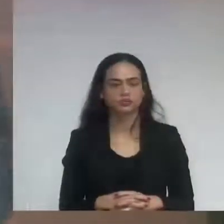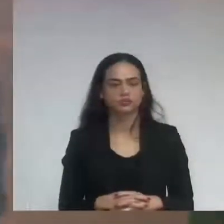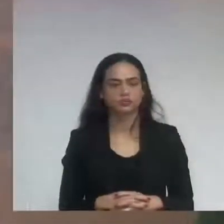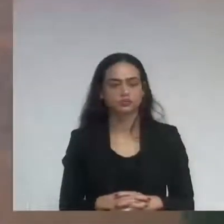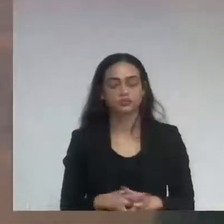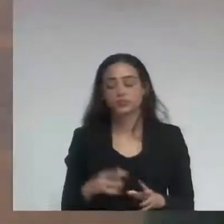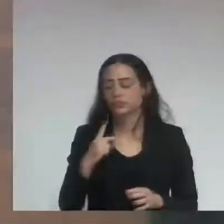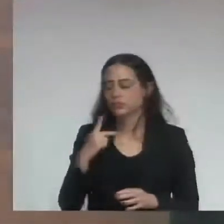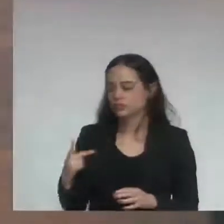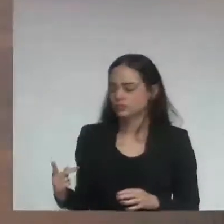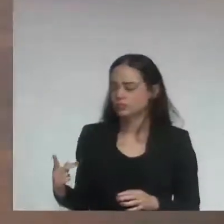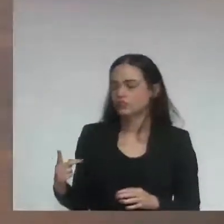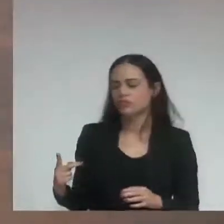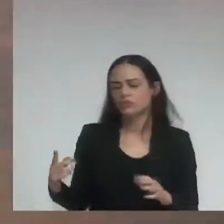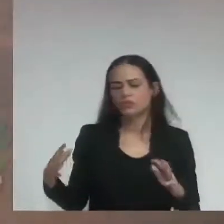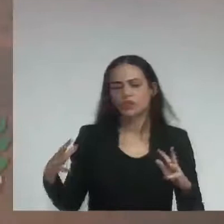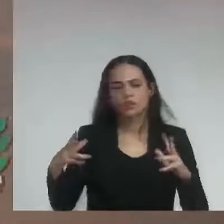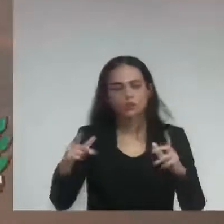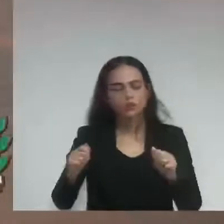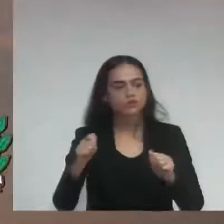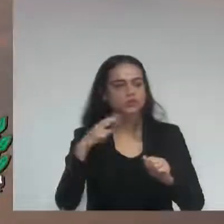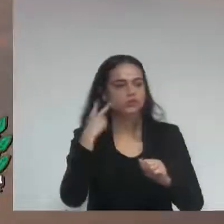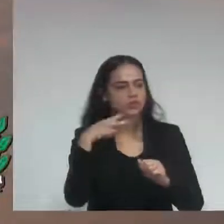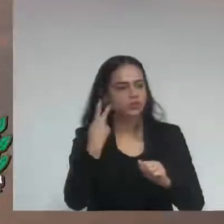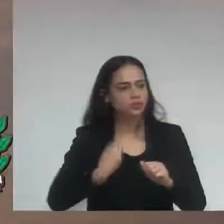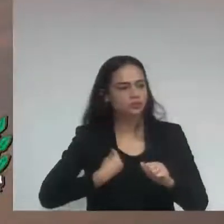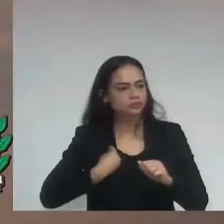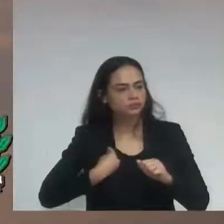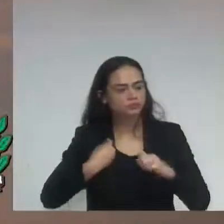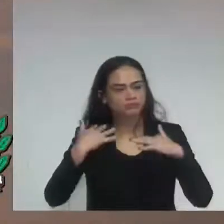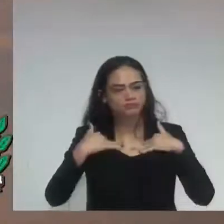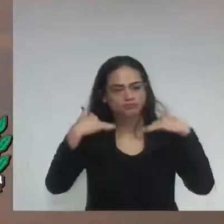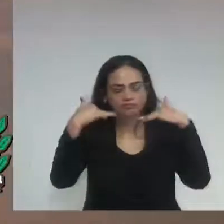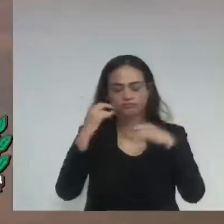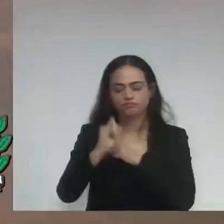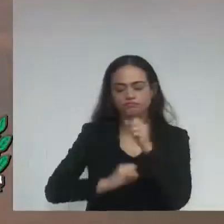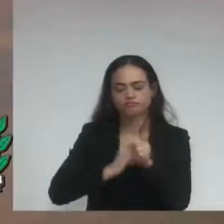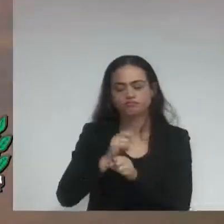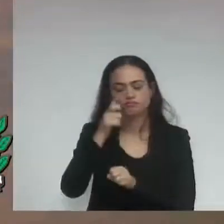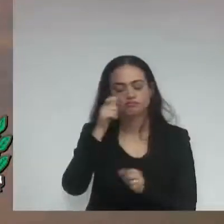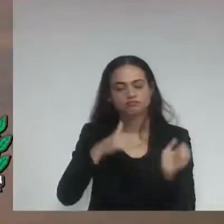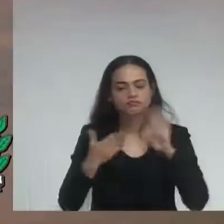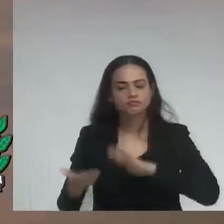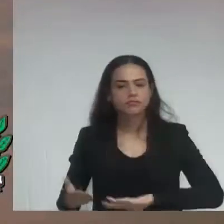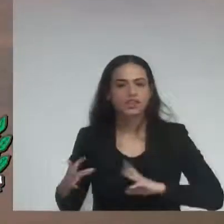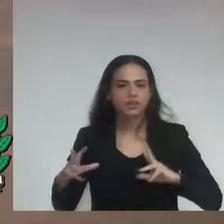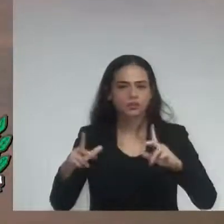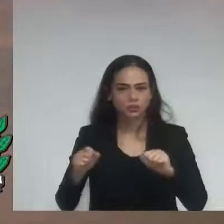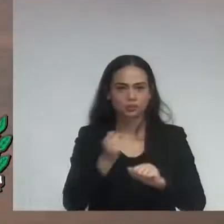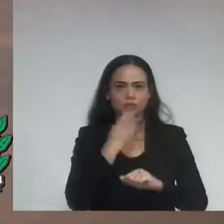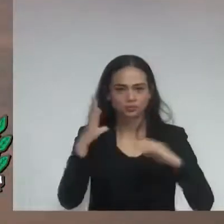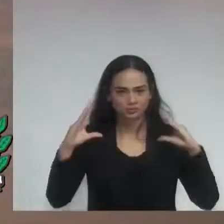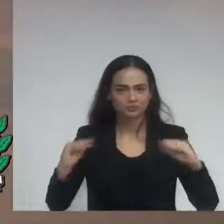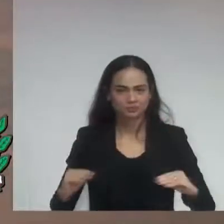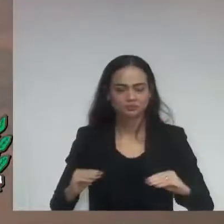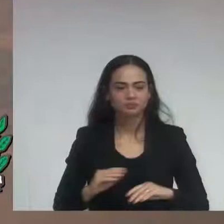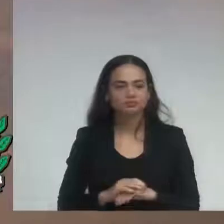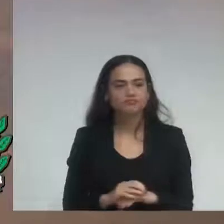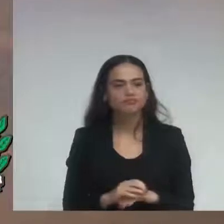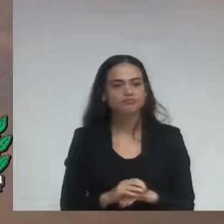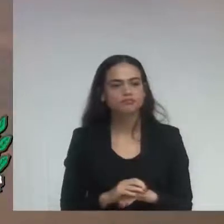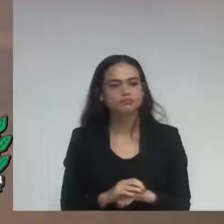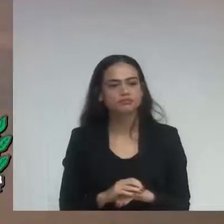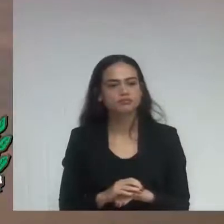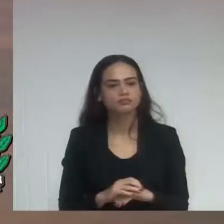Senhor presidente, demais parlamentares, público presente, os amigos, os internautas, a todos uma boa noite. Eu quero